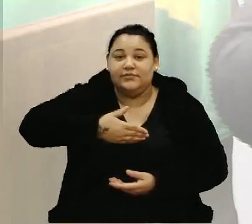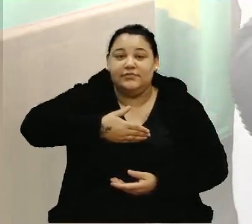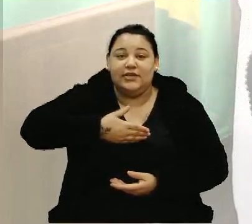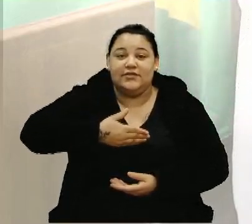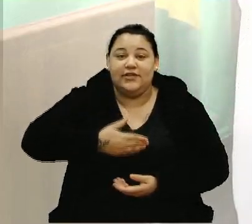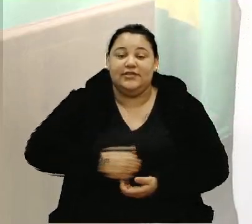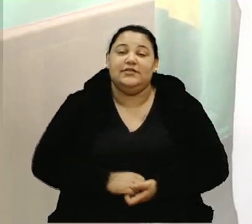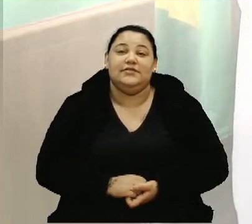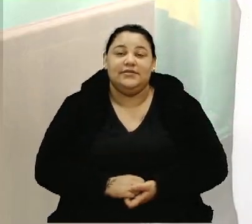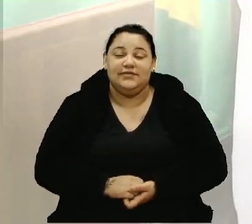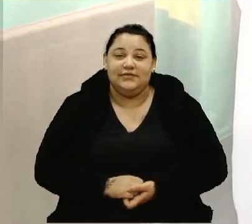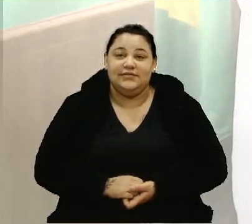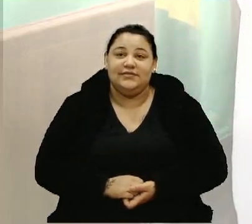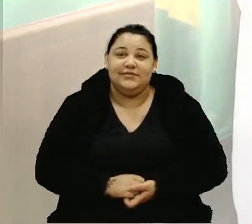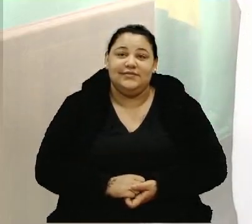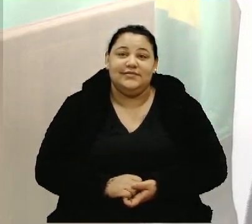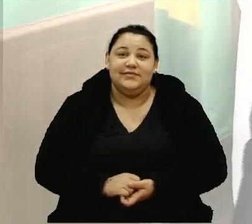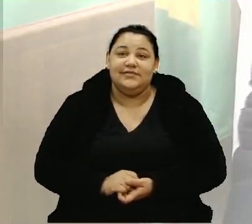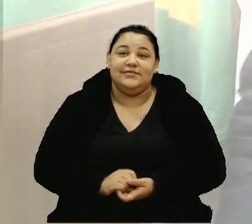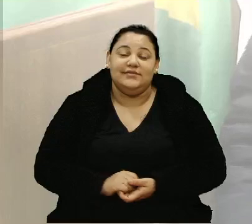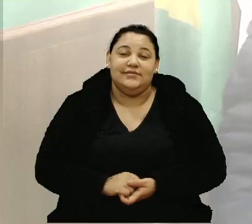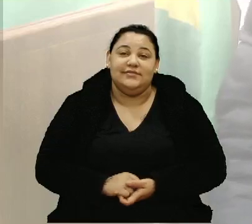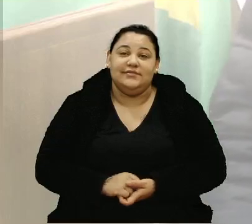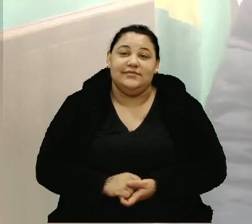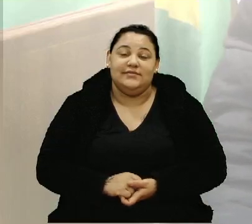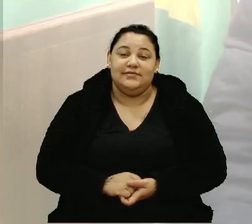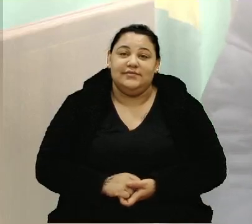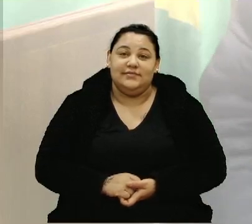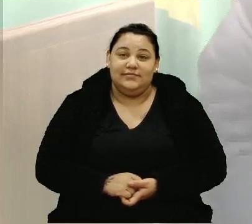que ela socorre bem.